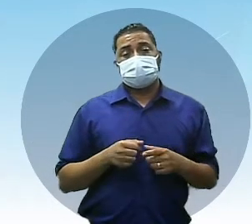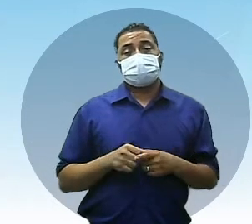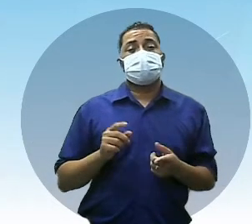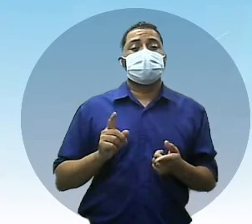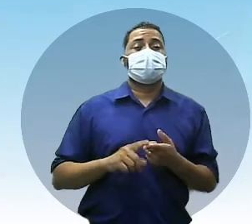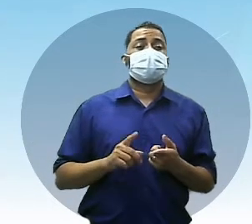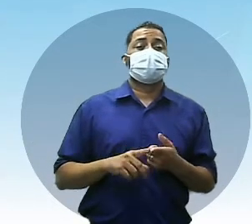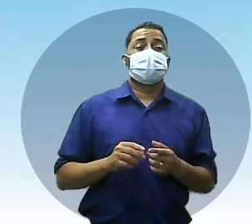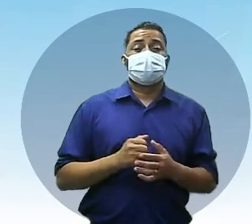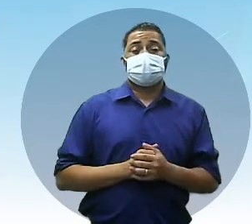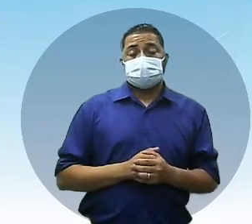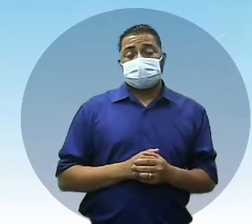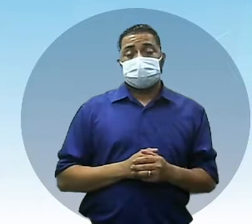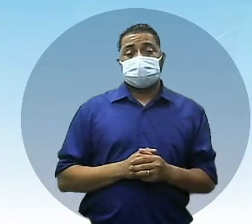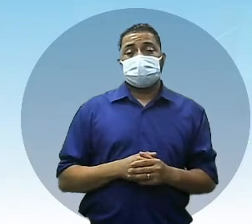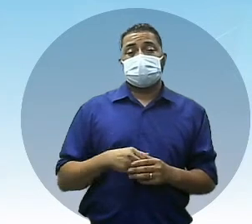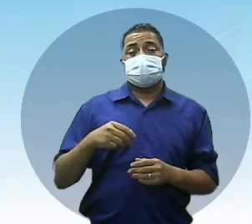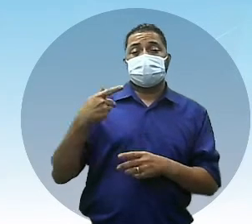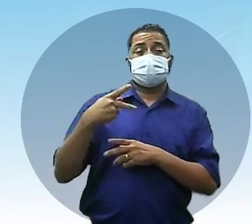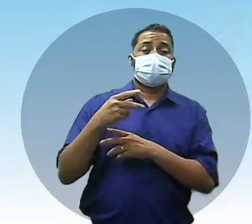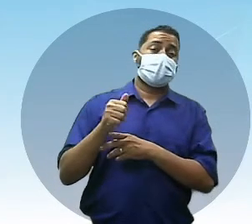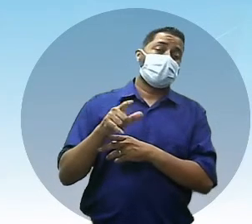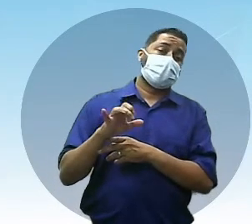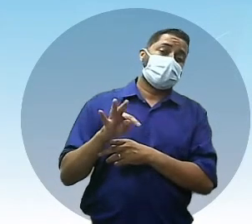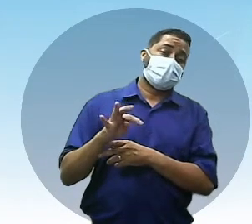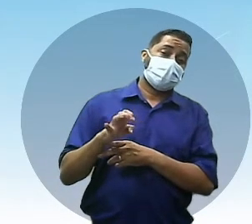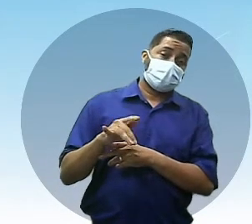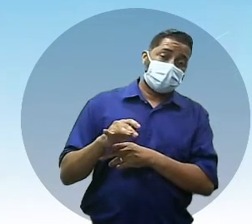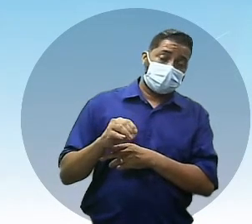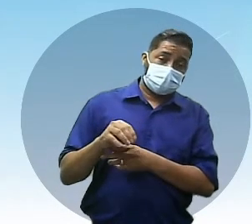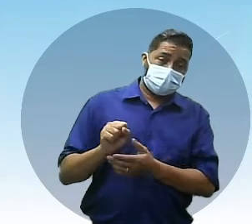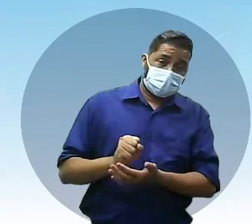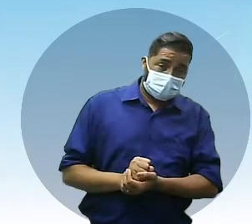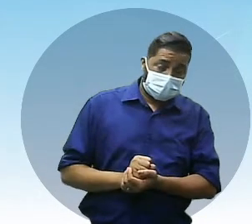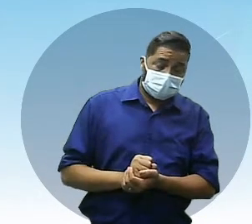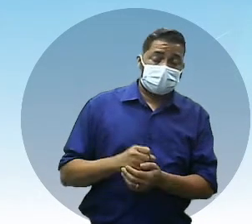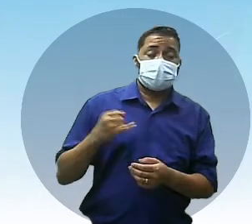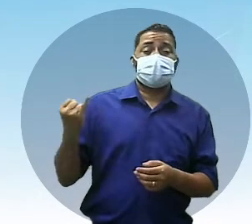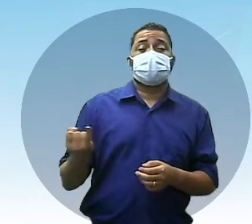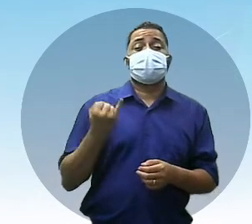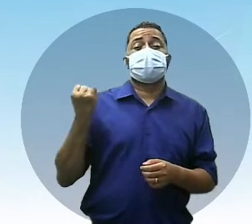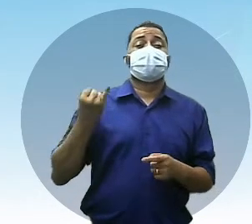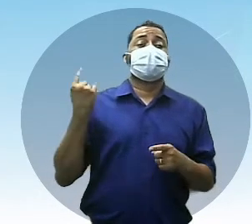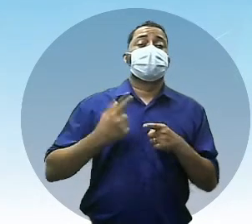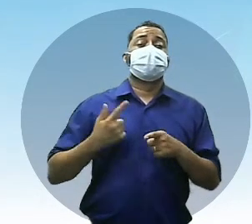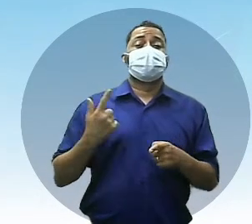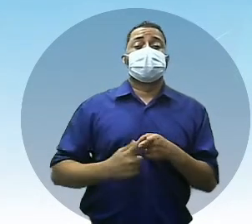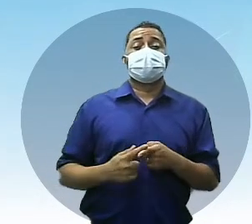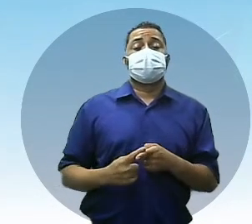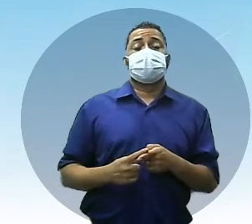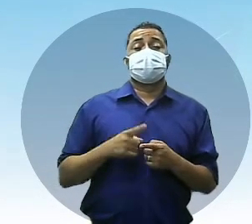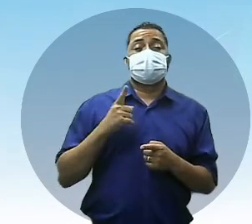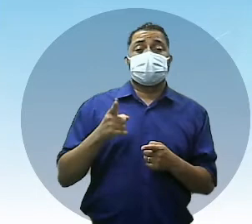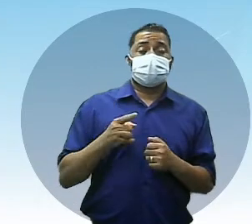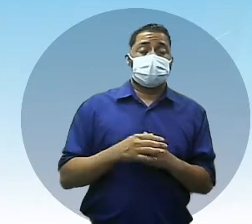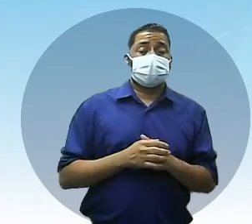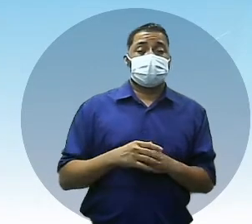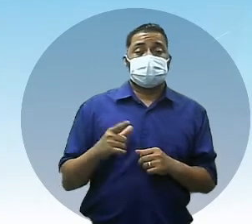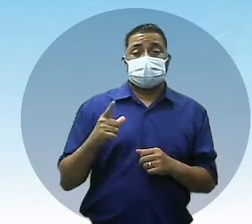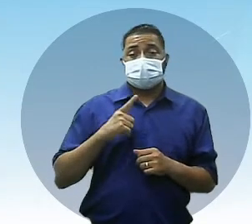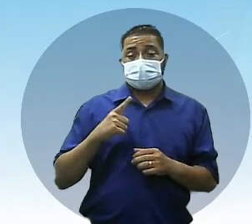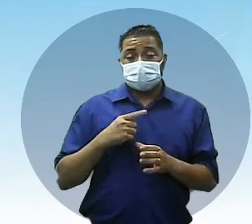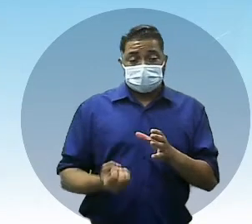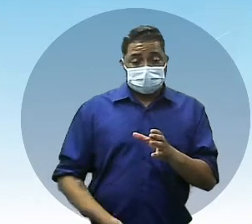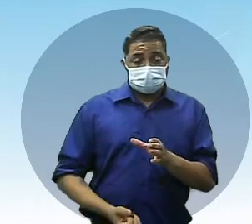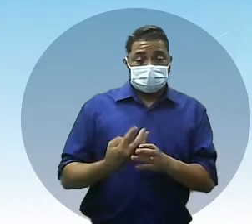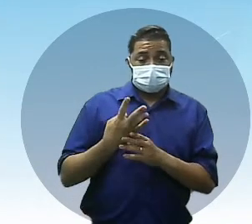entre israelenses e palestinos, tá bem? Outra coisa importante, para você ficar por dentro dessa